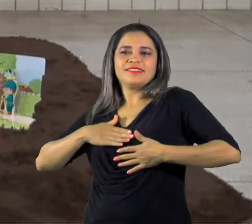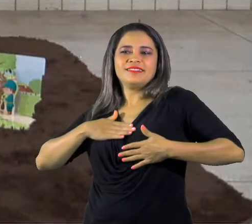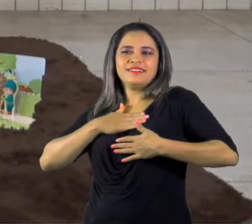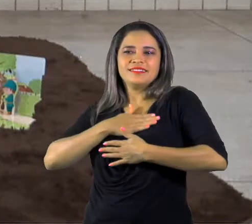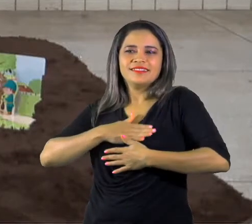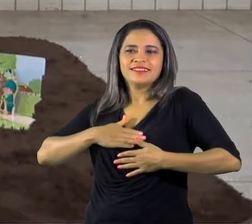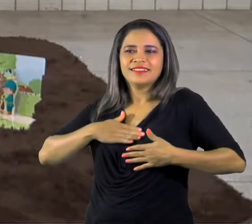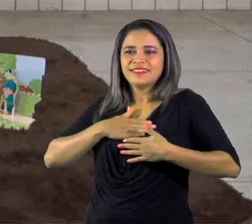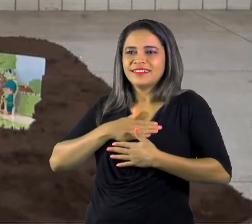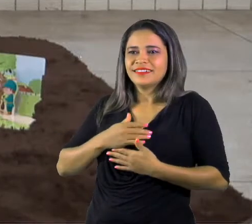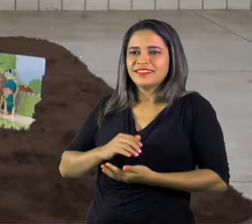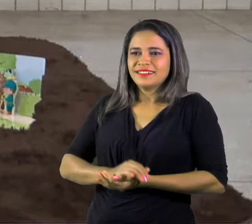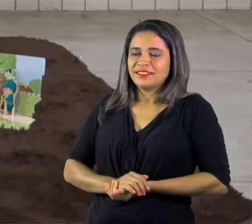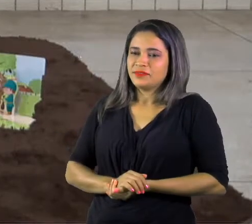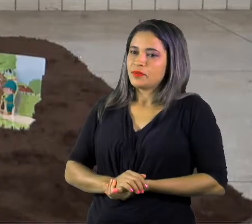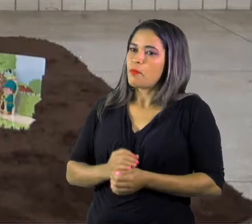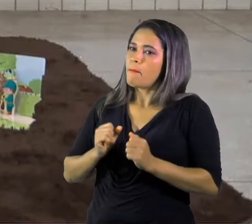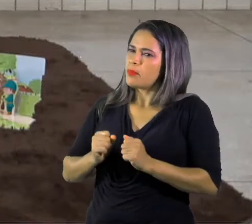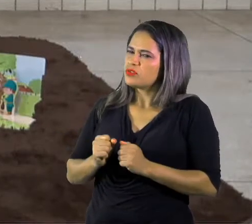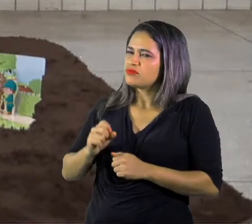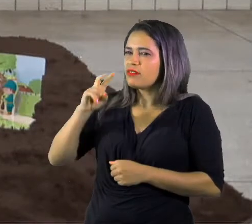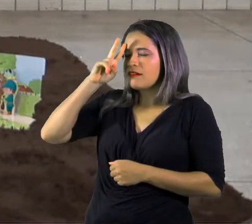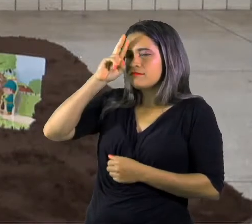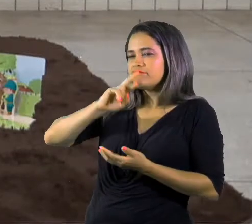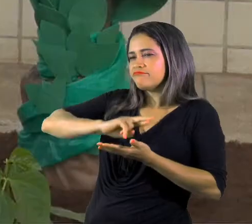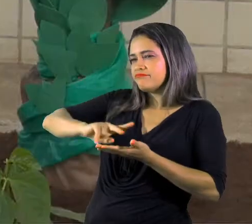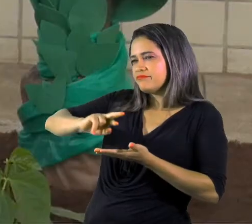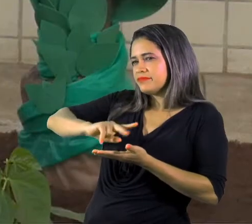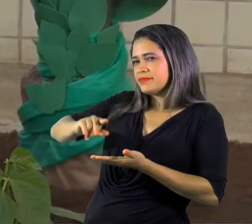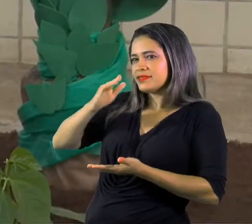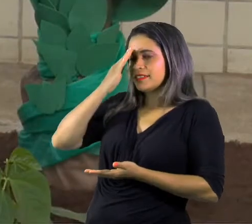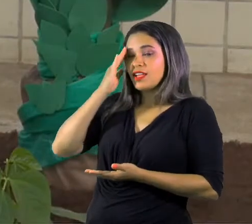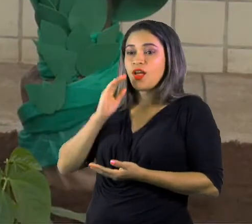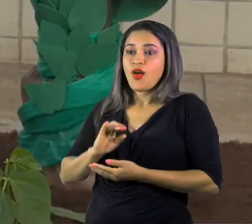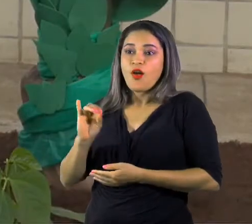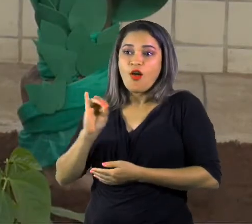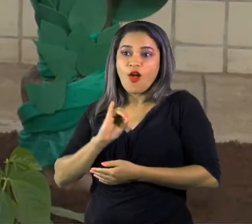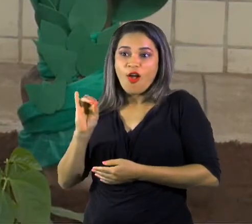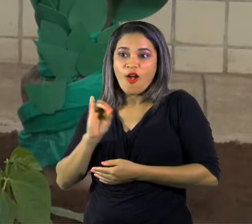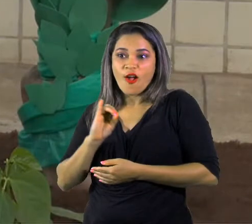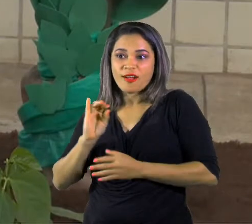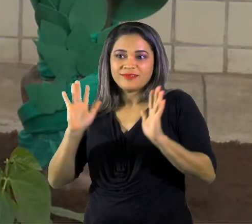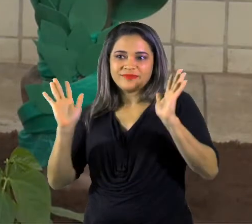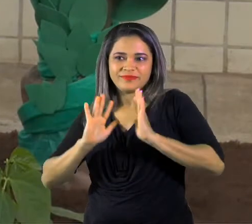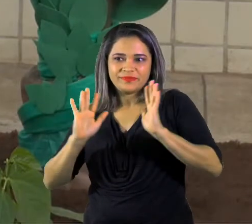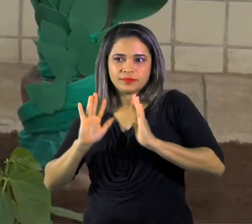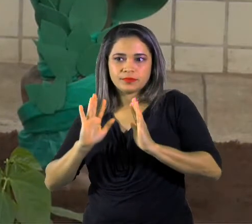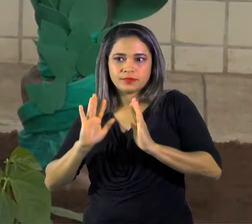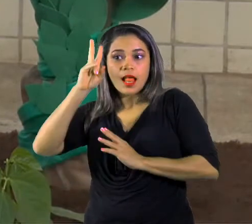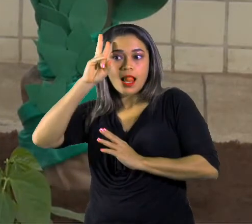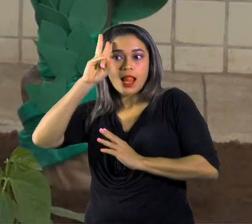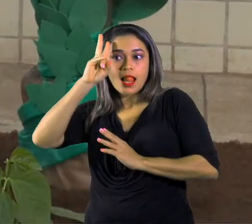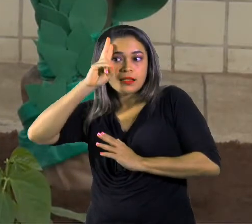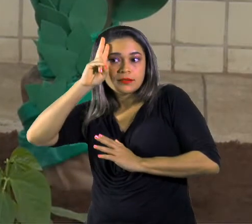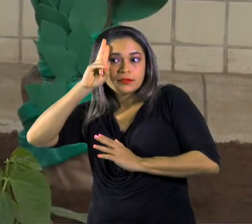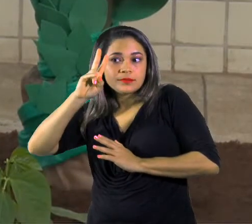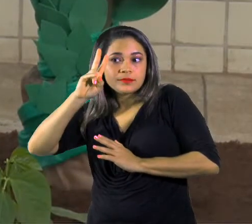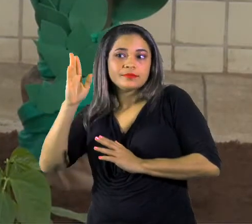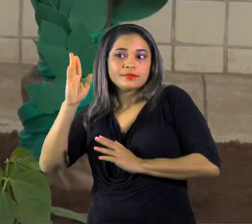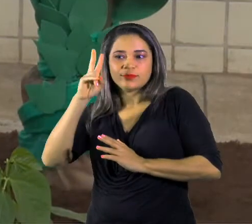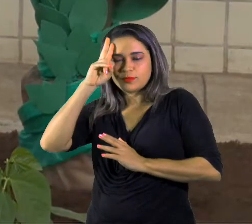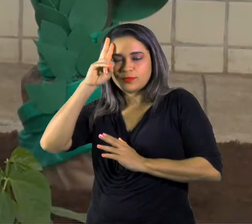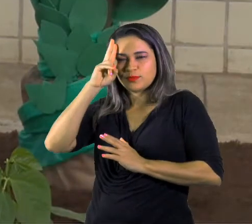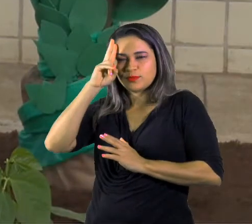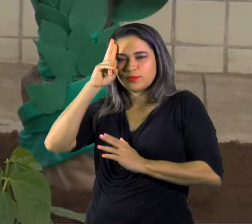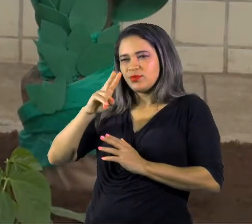E vamos contar muitas histórias. Oi pessoal, relembrando a nossa história do João e